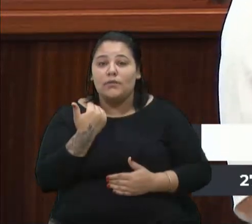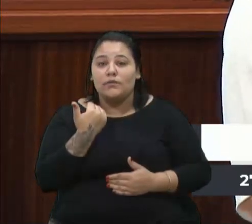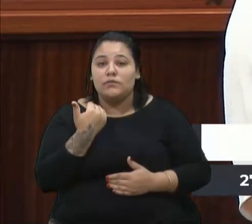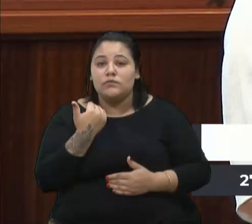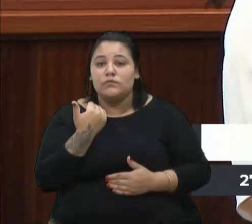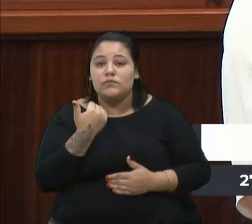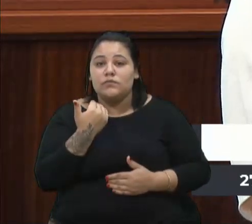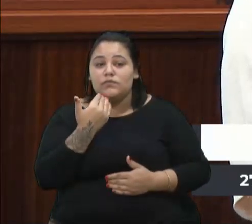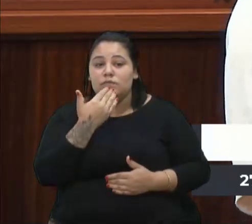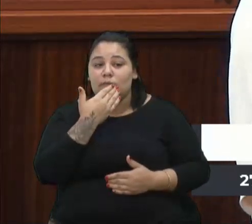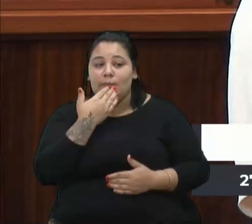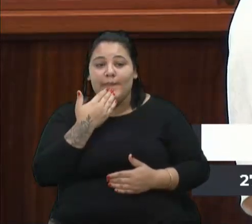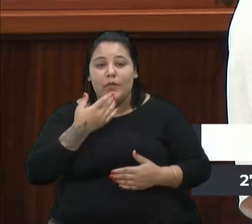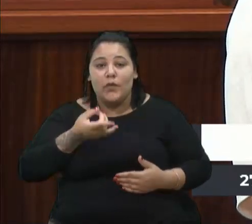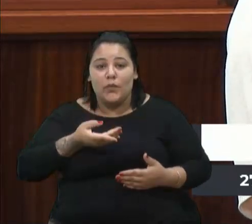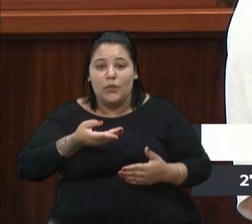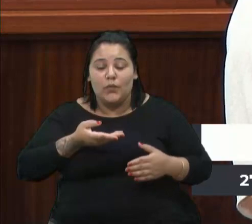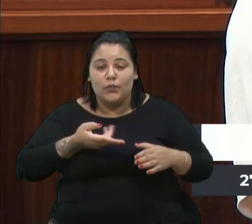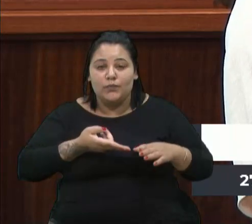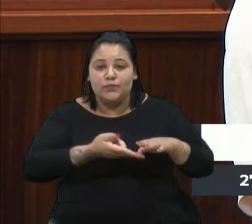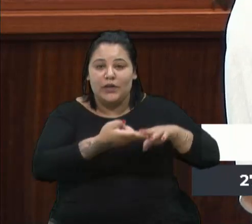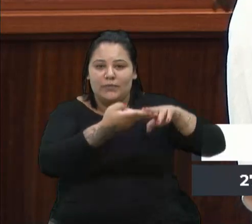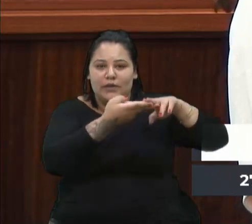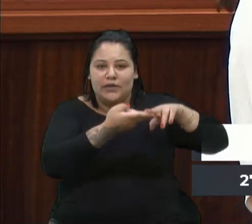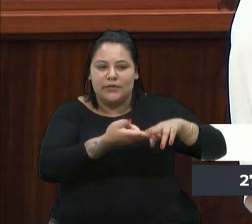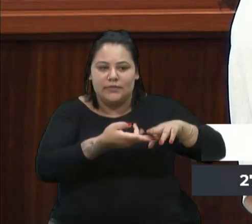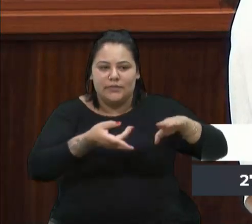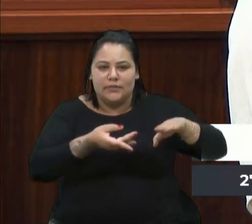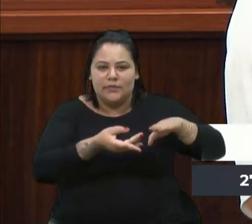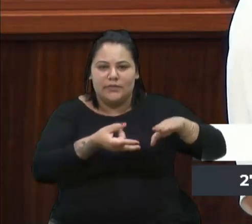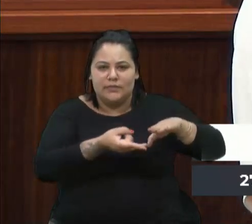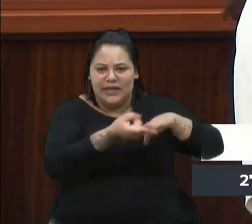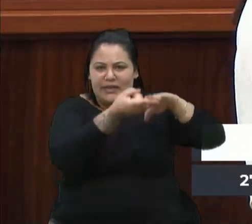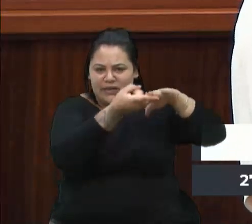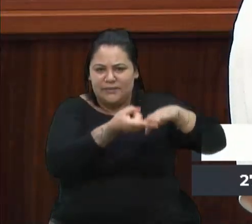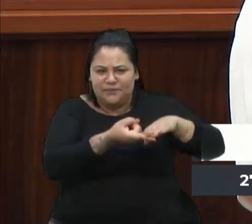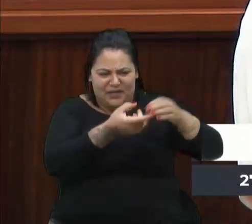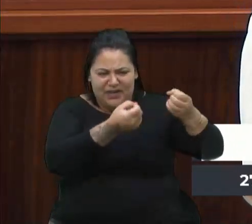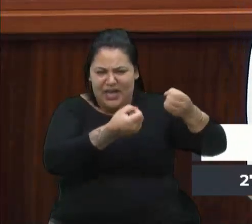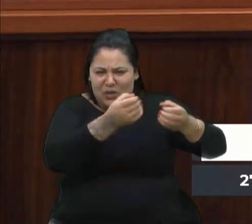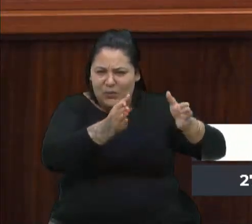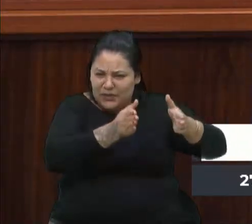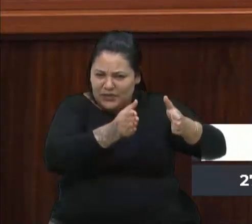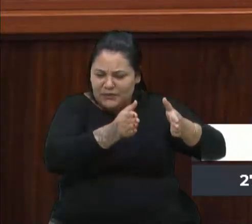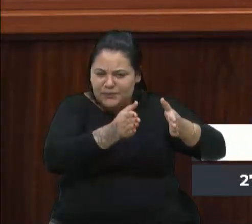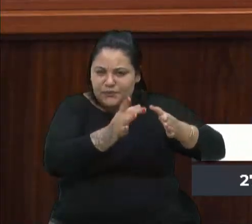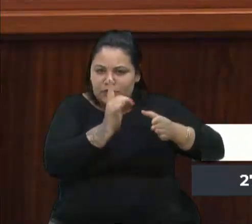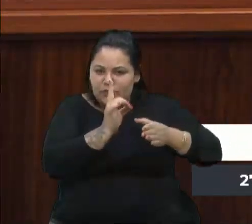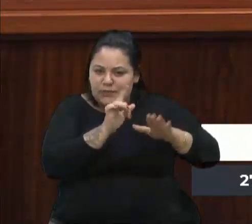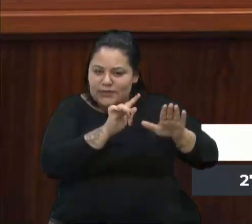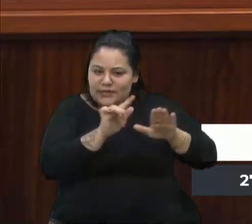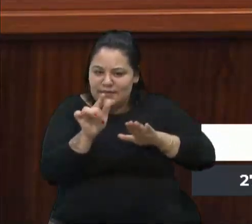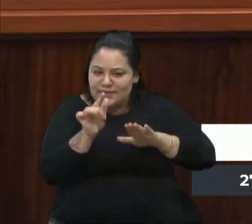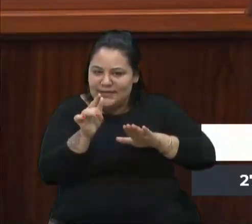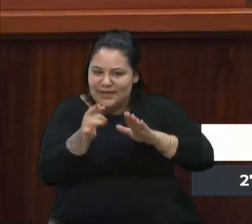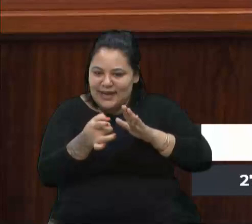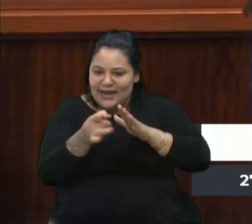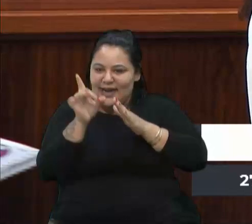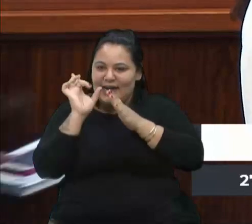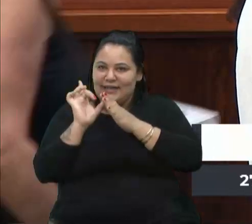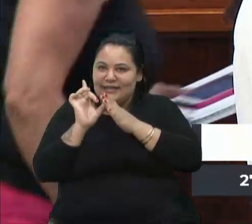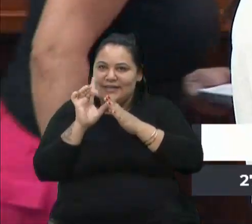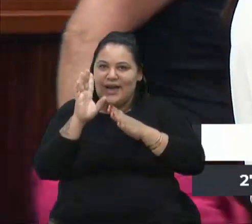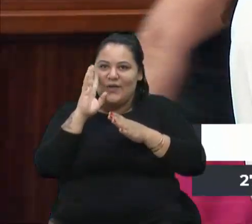empilhadeira. A empilhadeira caiu por cima dele e ele faleceu. E uma semana antes tinha acontecido a mesma coisa com outro jovem de